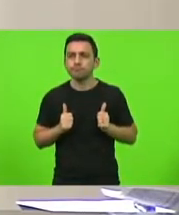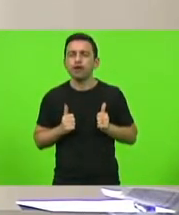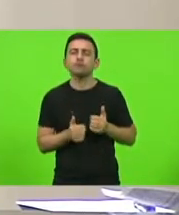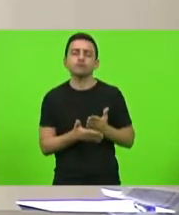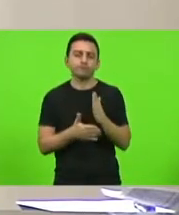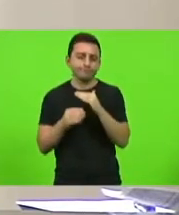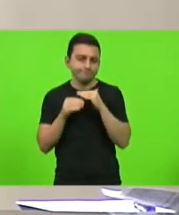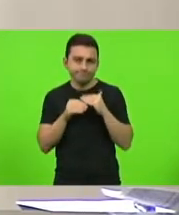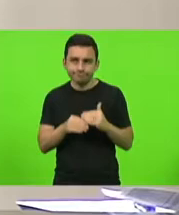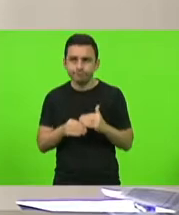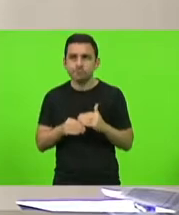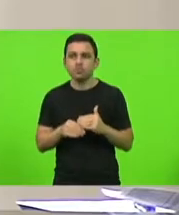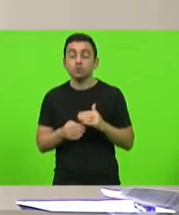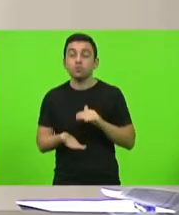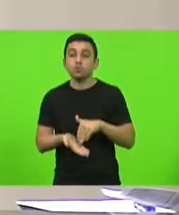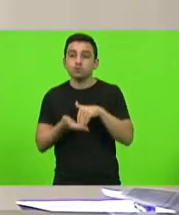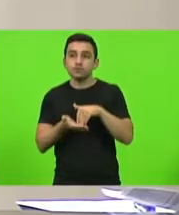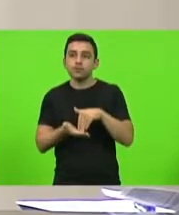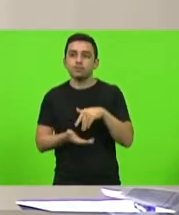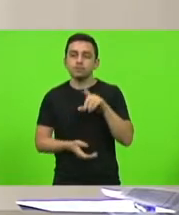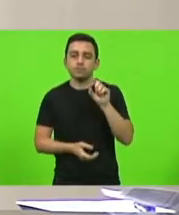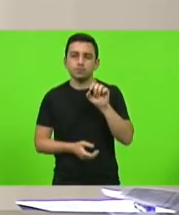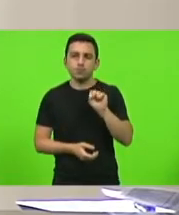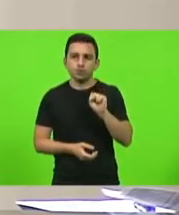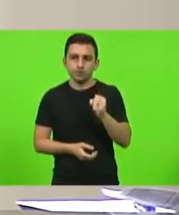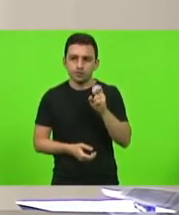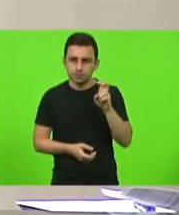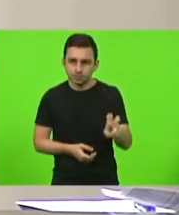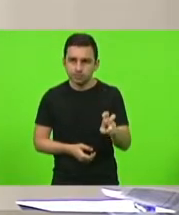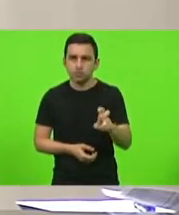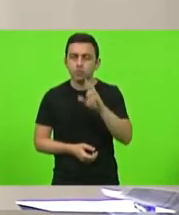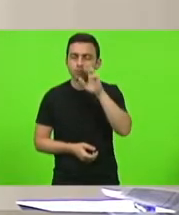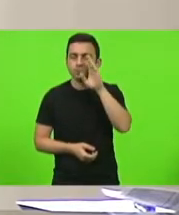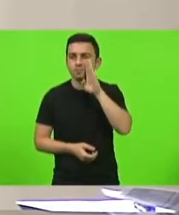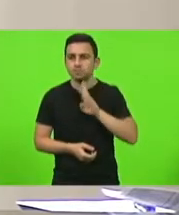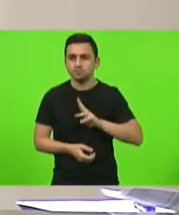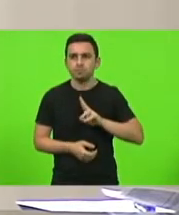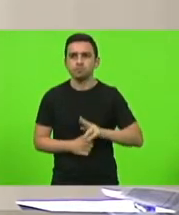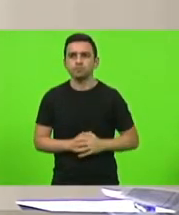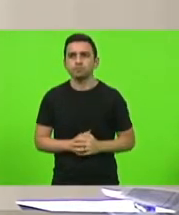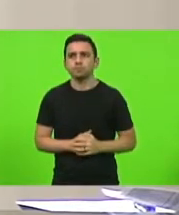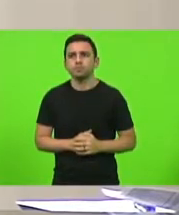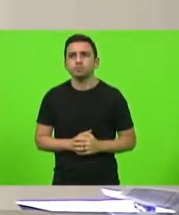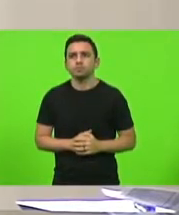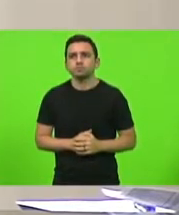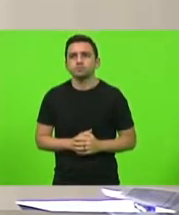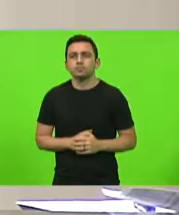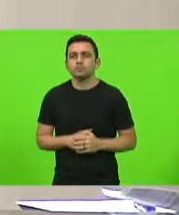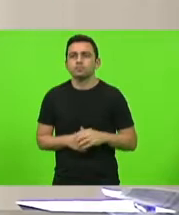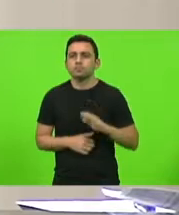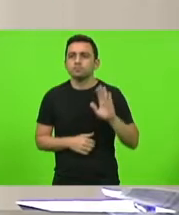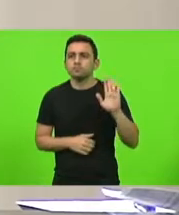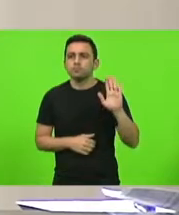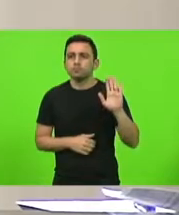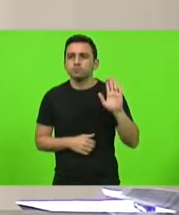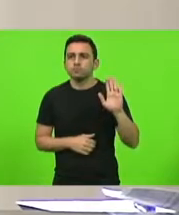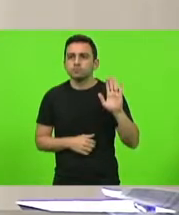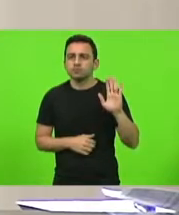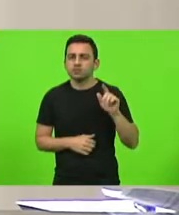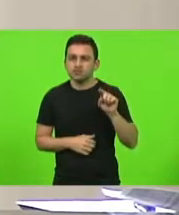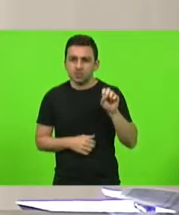por unanimidade. Moção 1.085, autor deputado Ivan Nats. Senhor presidente, se o nobre colega deputado Ivan